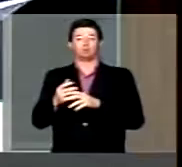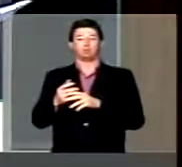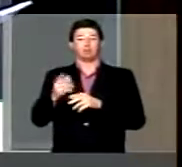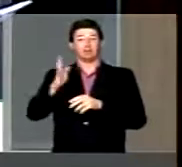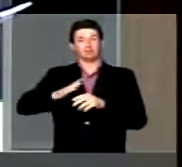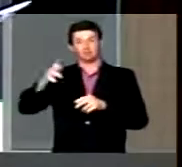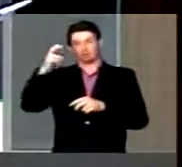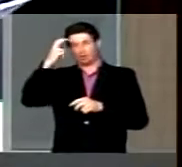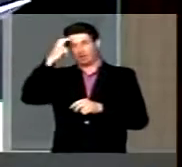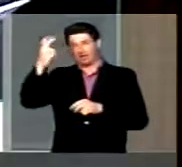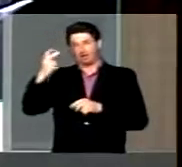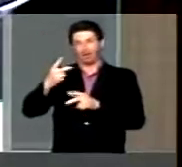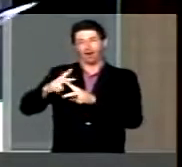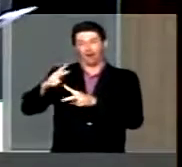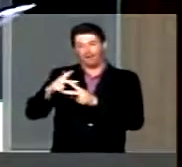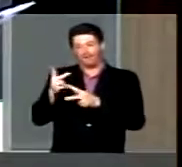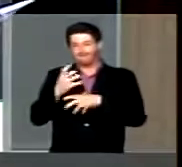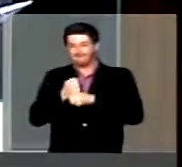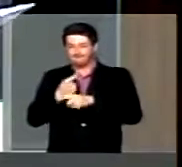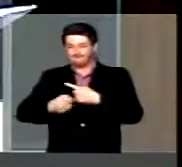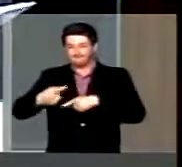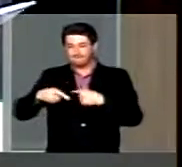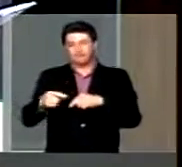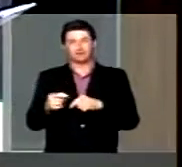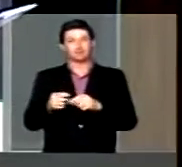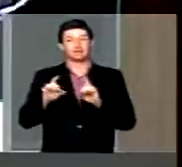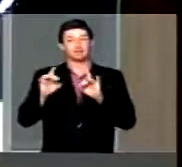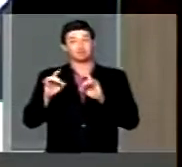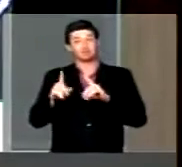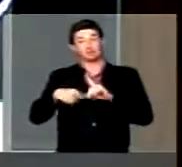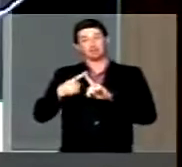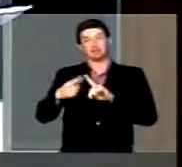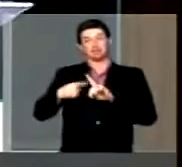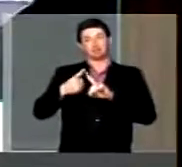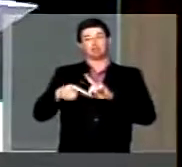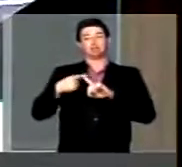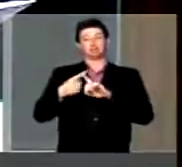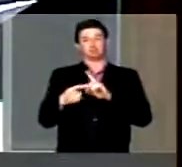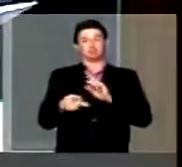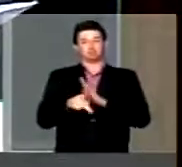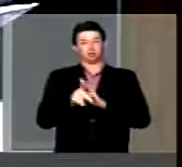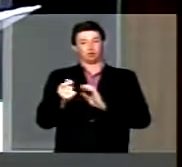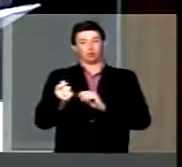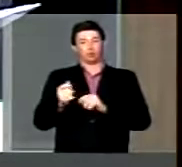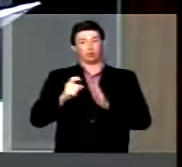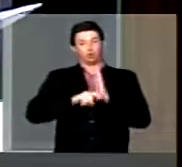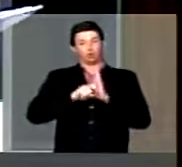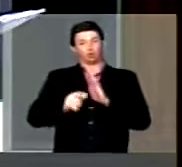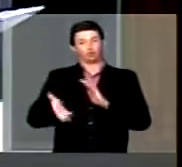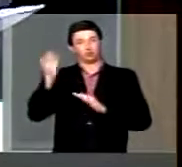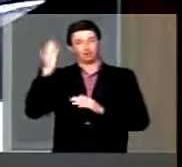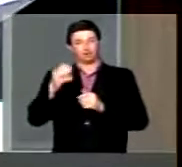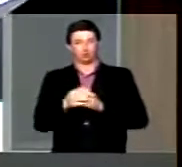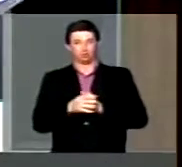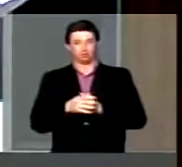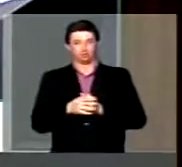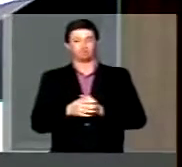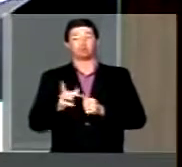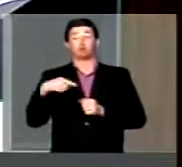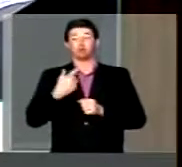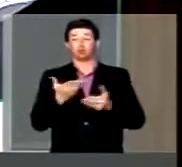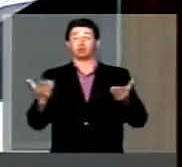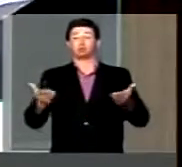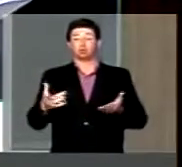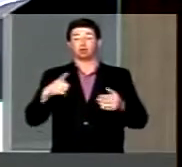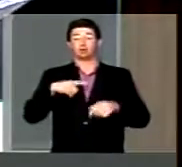bastante criativa e muitas receitas extraordinárias advindas do aumento dos impostos. Estamos